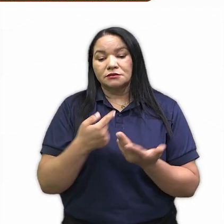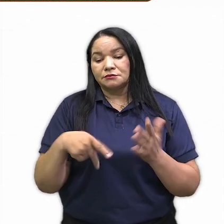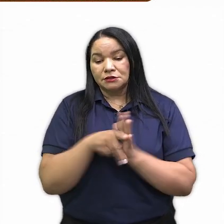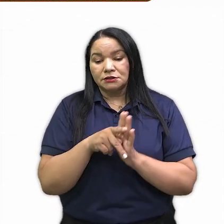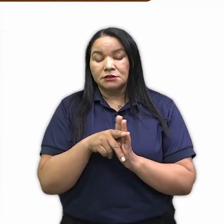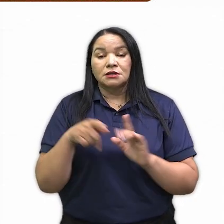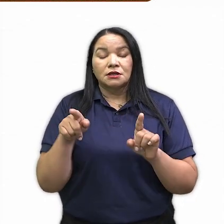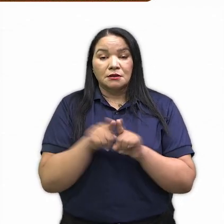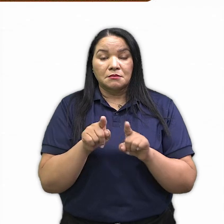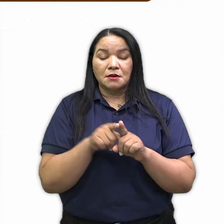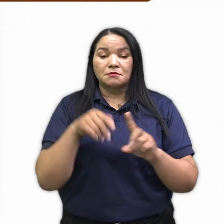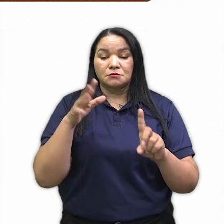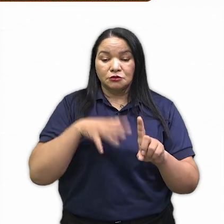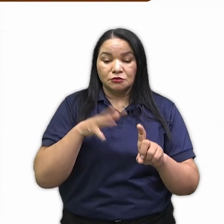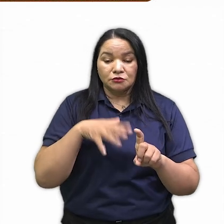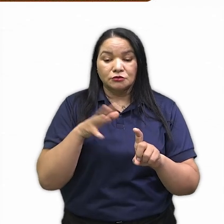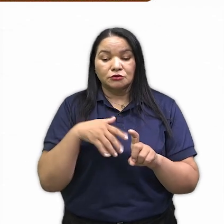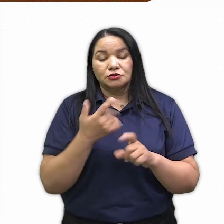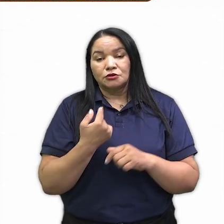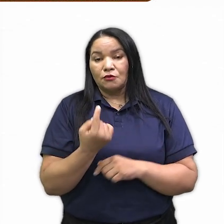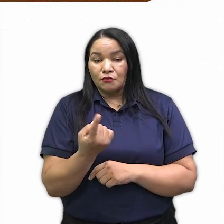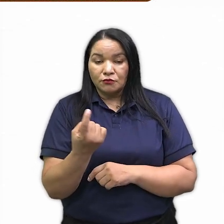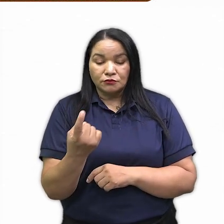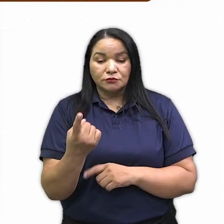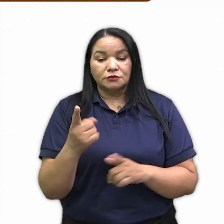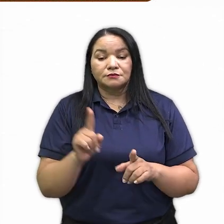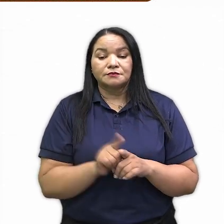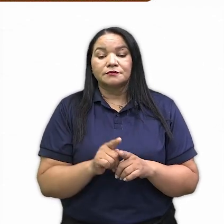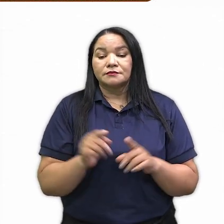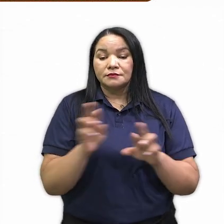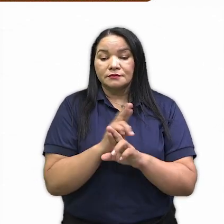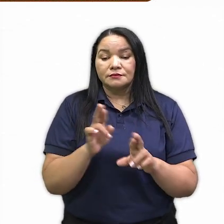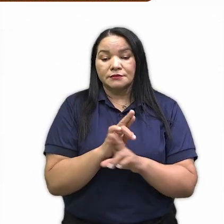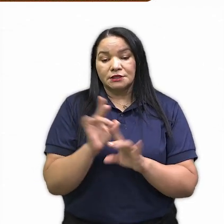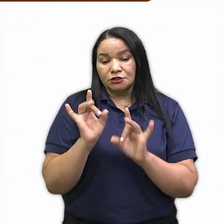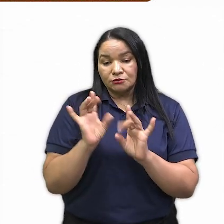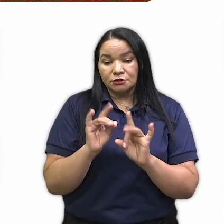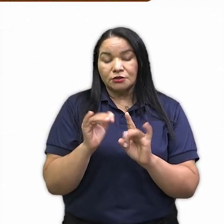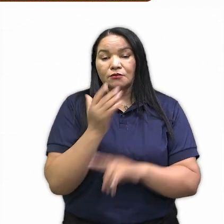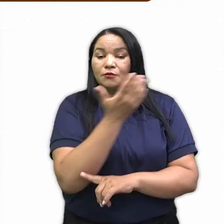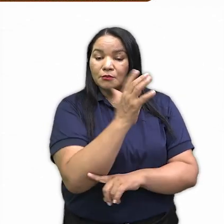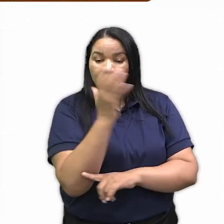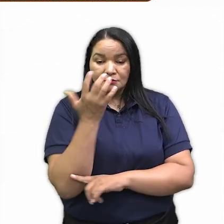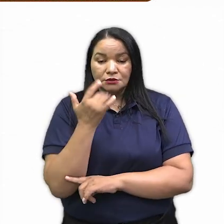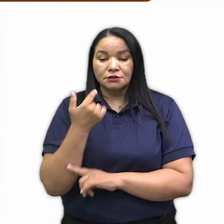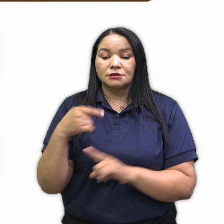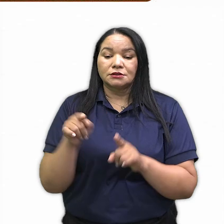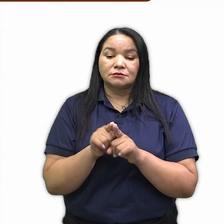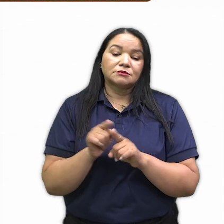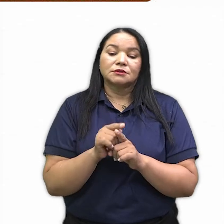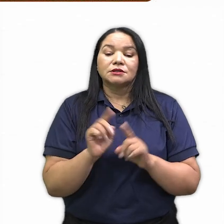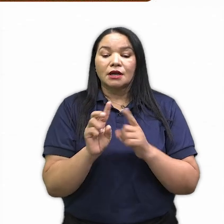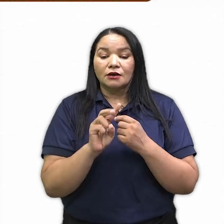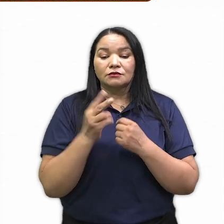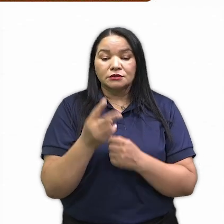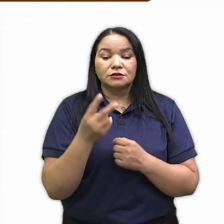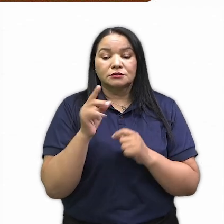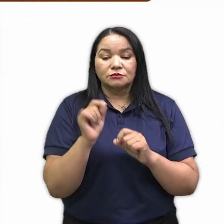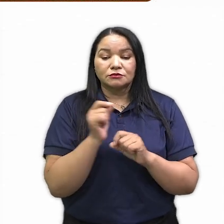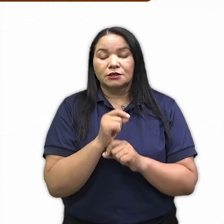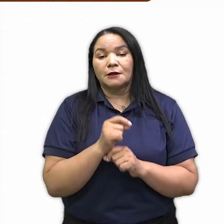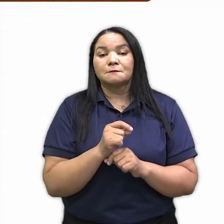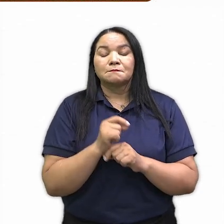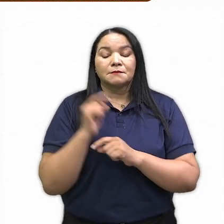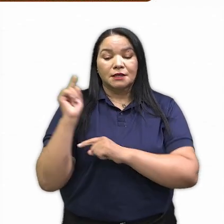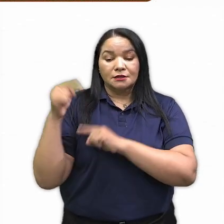a mitologia única dos maori. Então, tem uma relação especial com o meio ambiente também, e vão ser reconhecidos